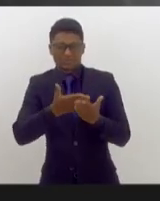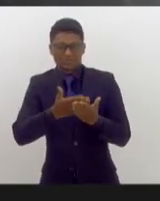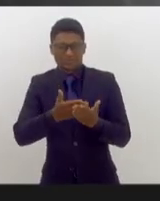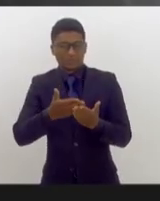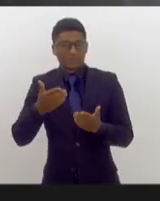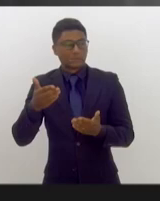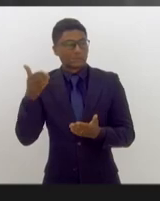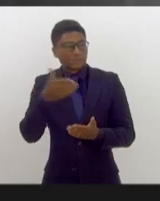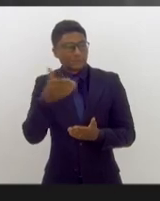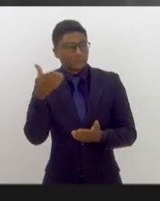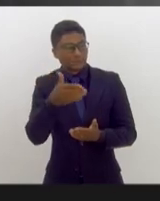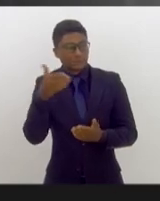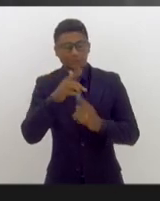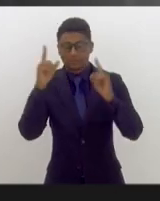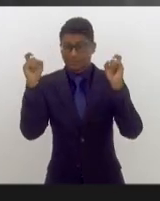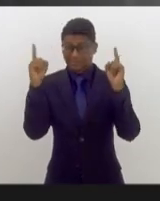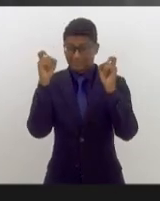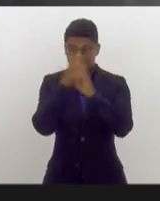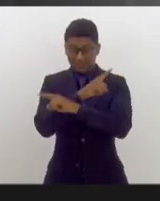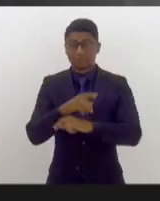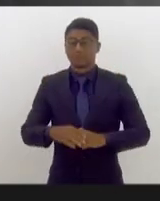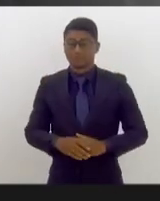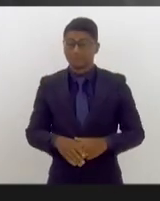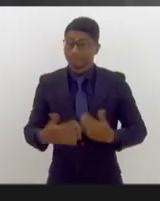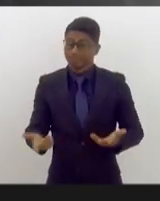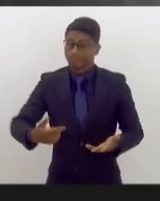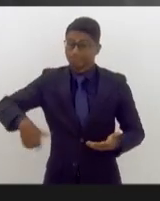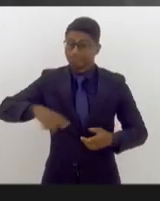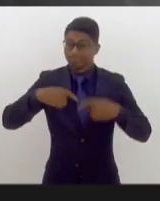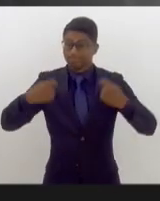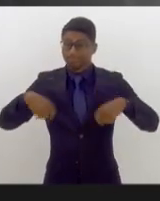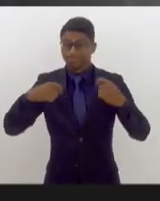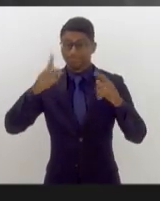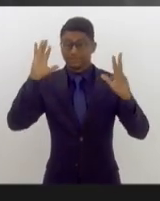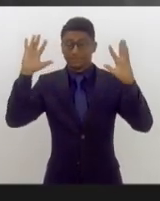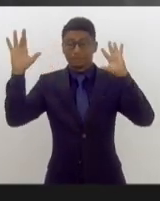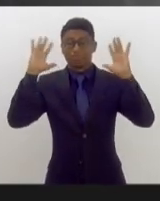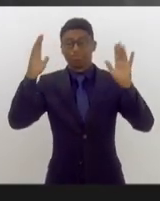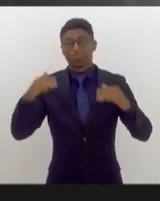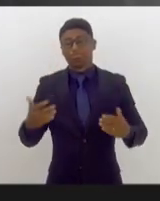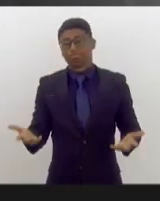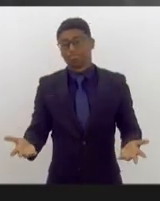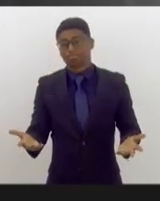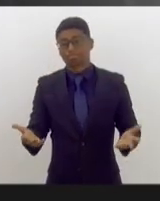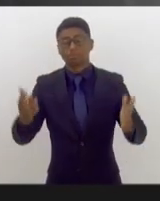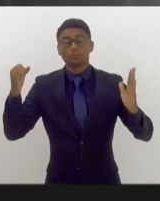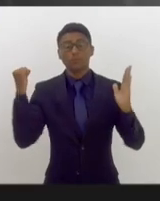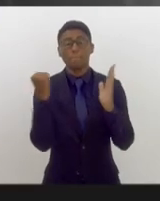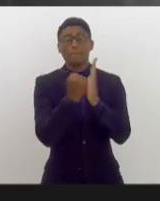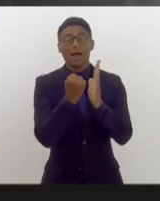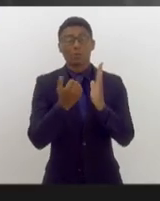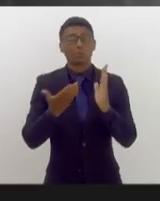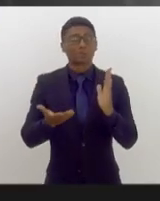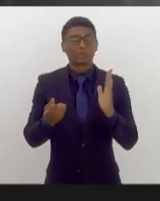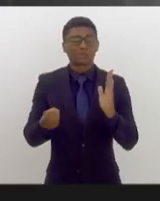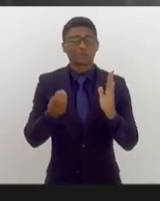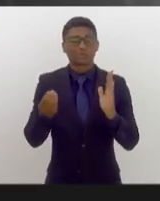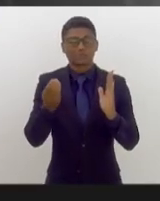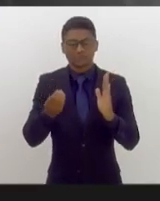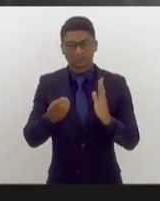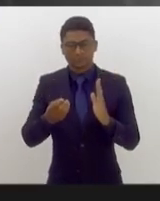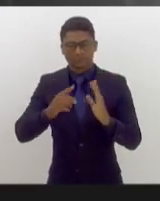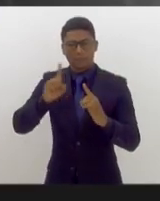esse contato. Então, a gente vai precisar pensar o marco para poder atender, dentro das metas e dentro das